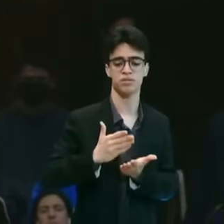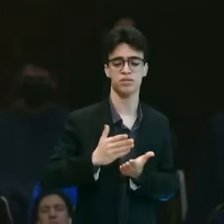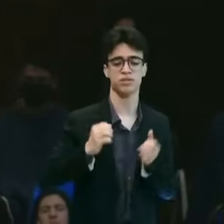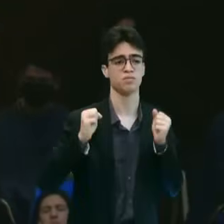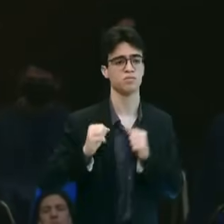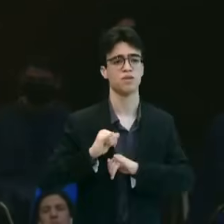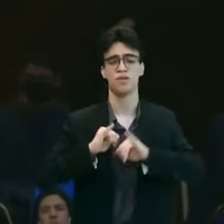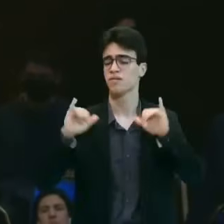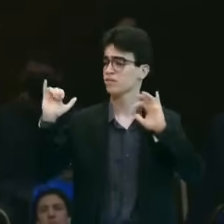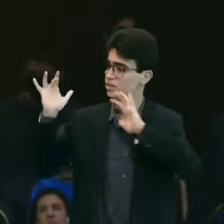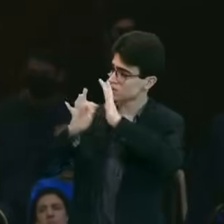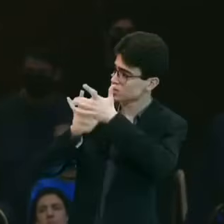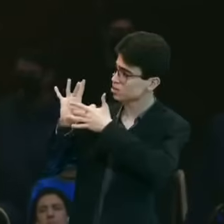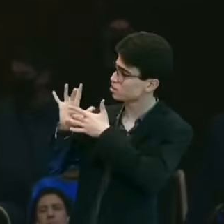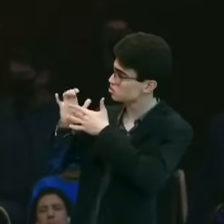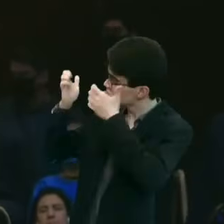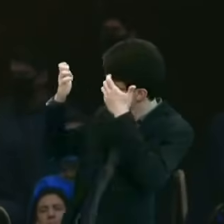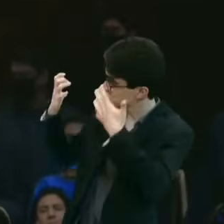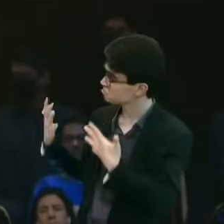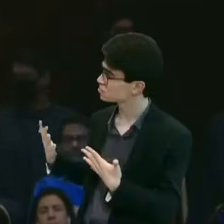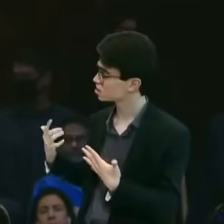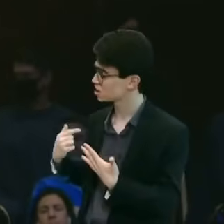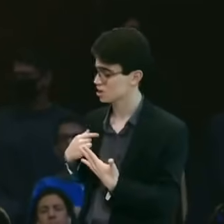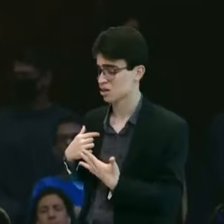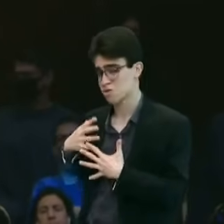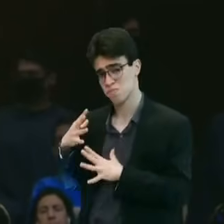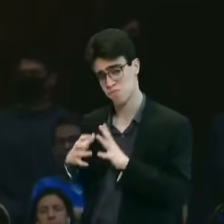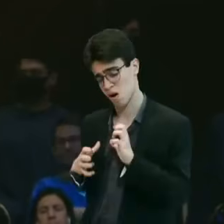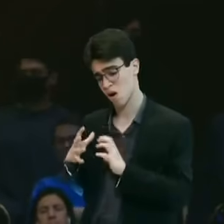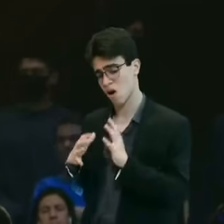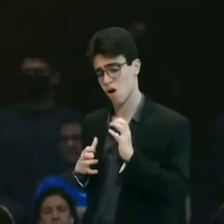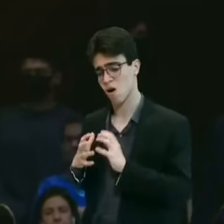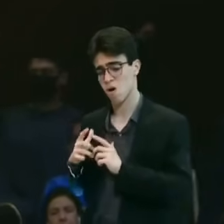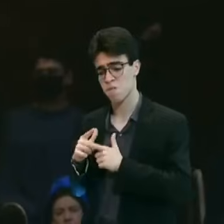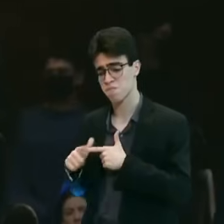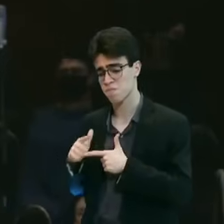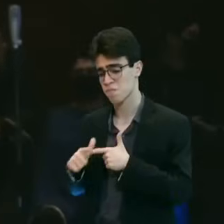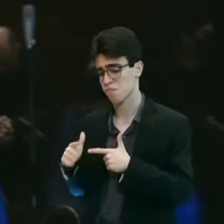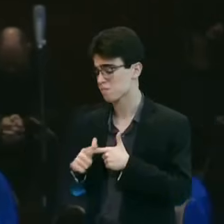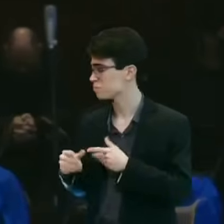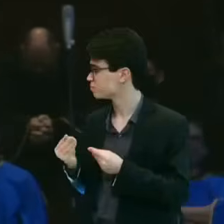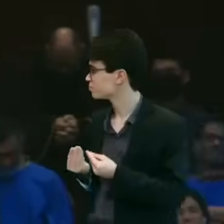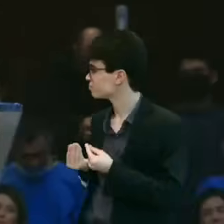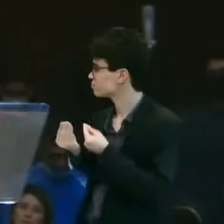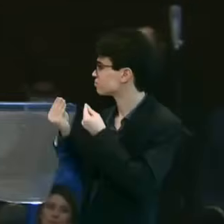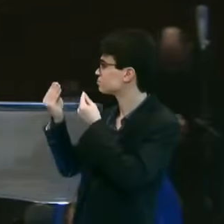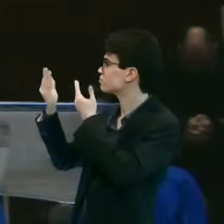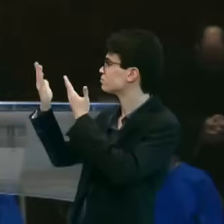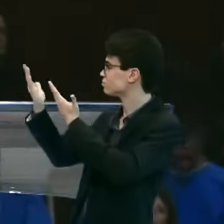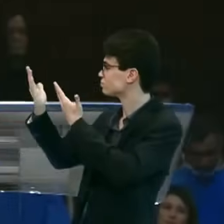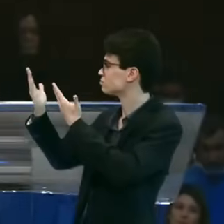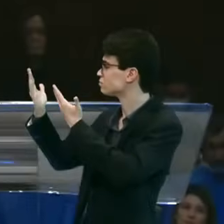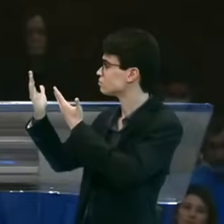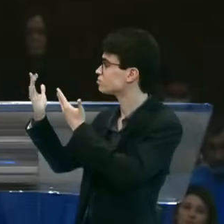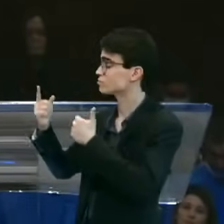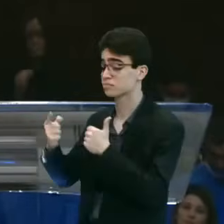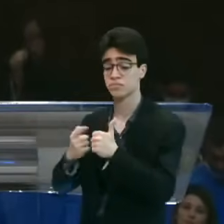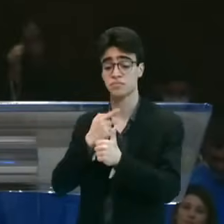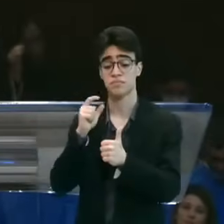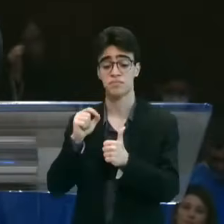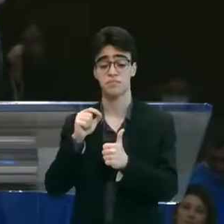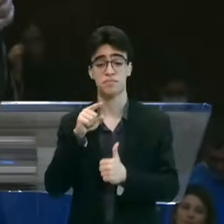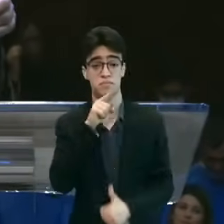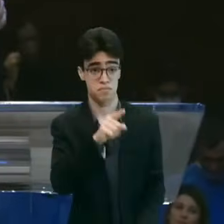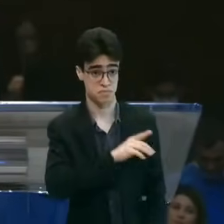para Jesus quais são os seus conflitos que você está colocando na mão dele. Primeiro coloca com